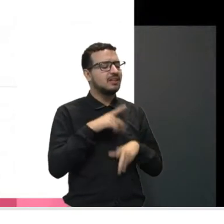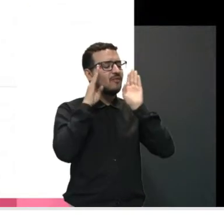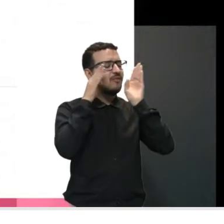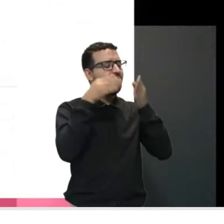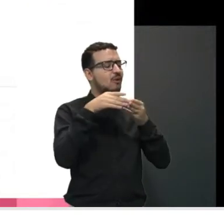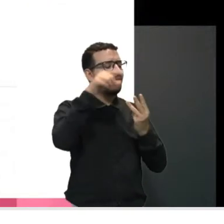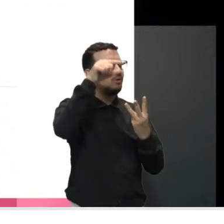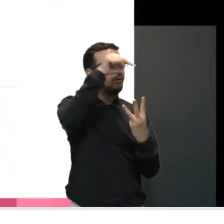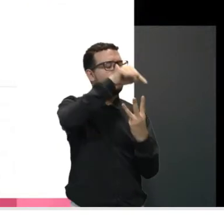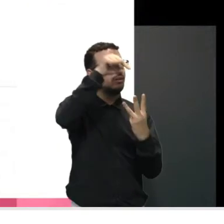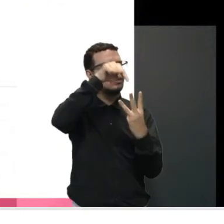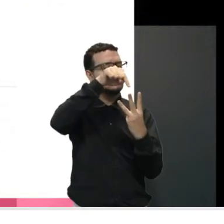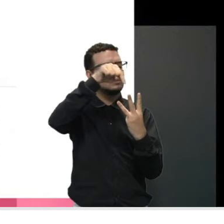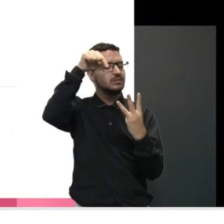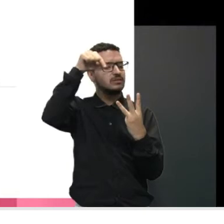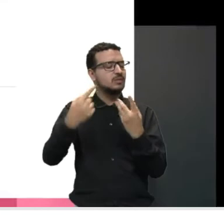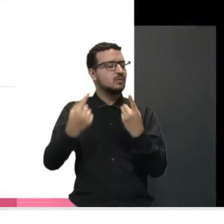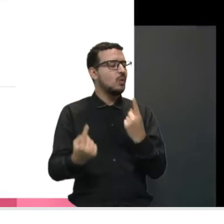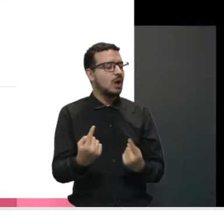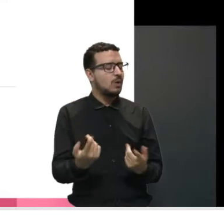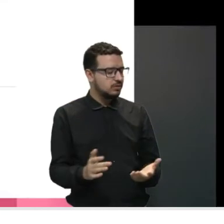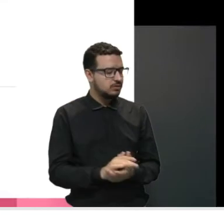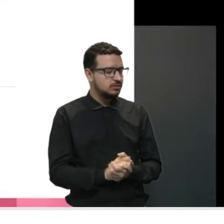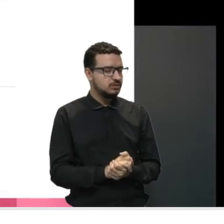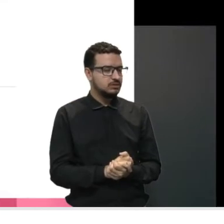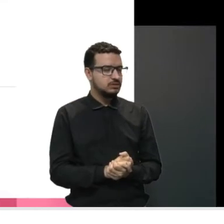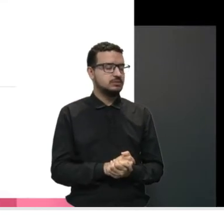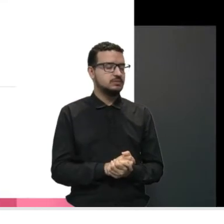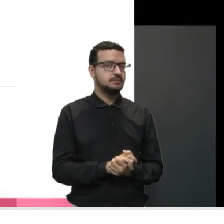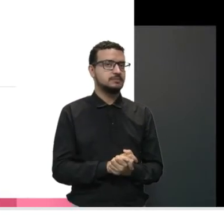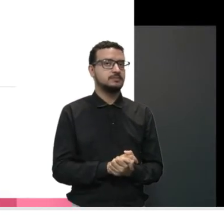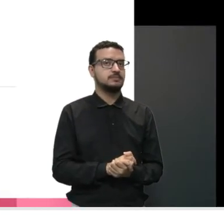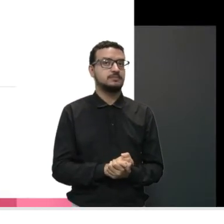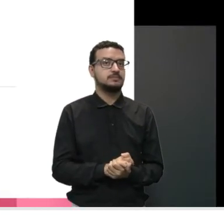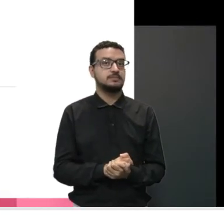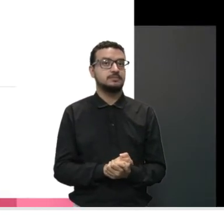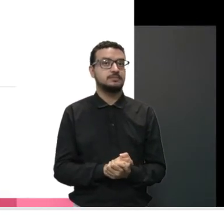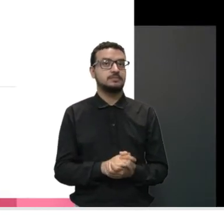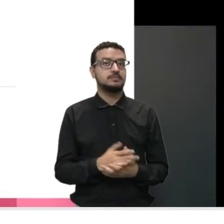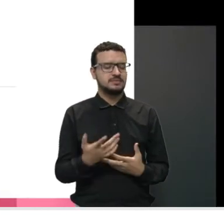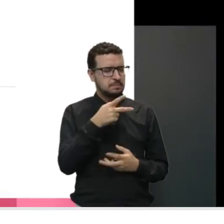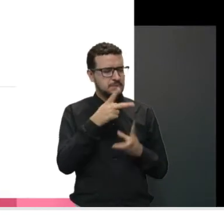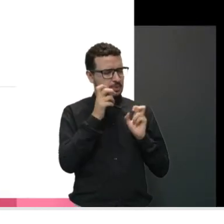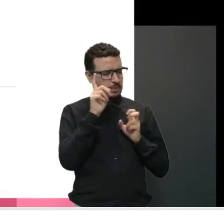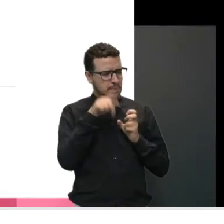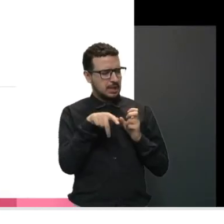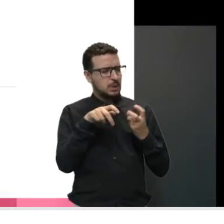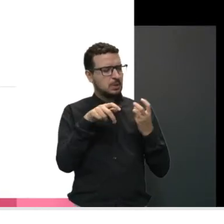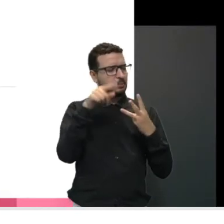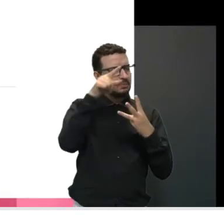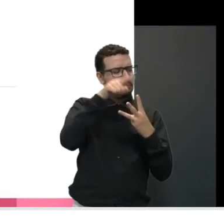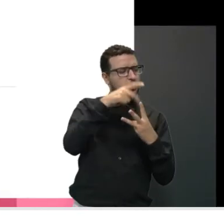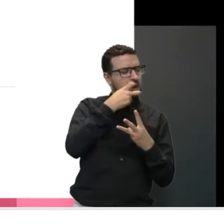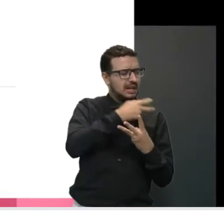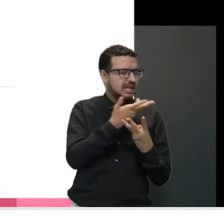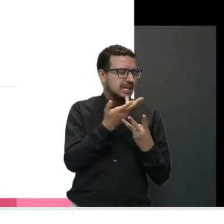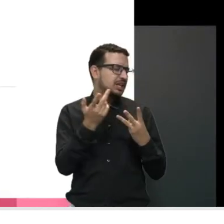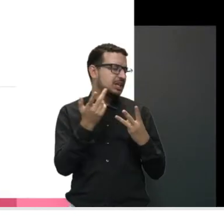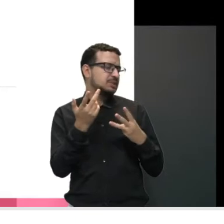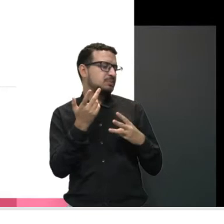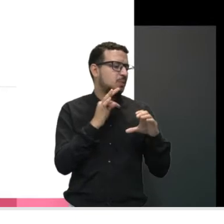metodologias adotadas? Você percebeu se é o oralismo, se é comunicação total, se é o bilinguismo? Porém, qual